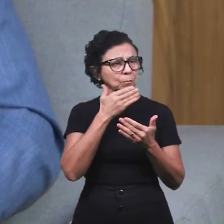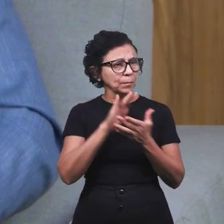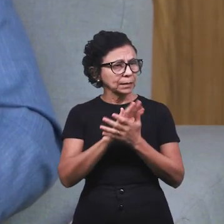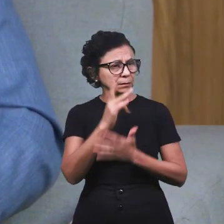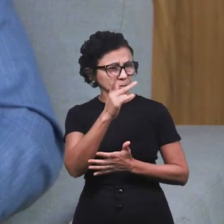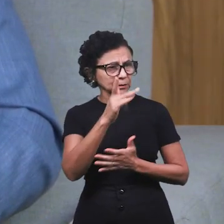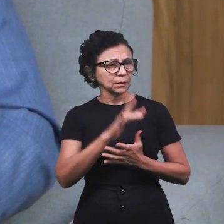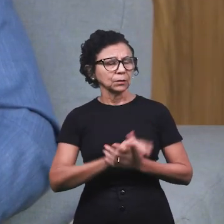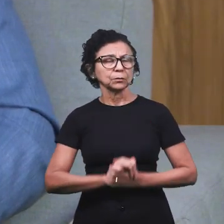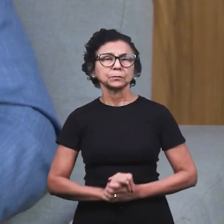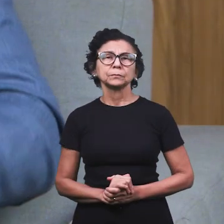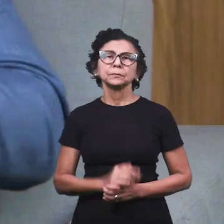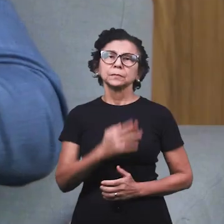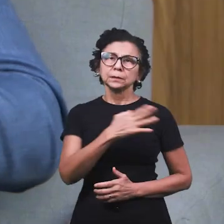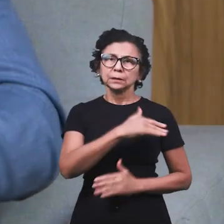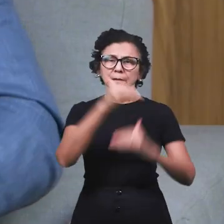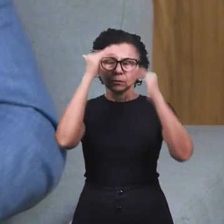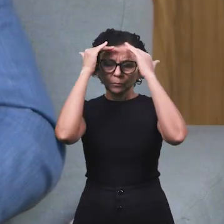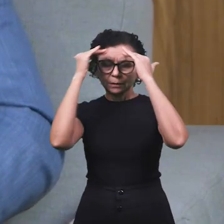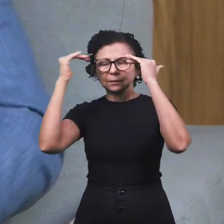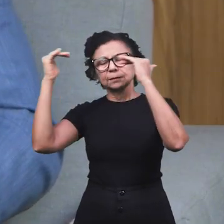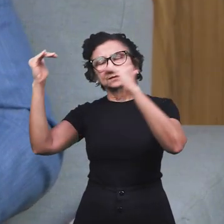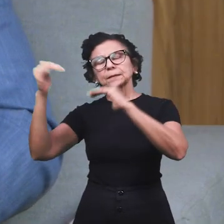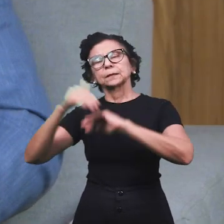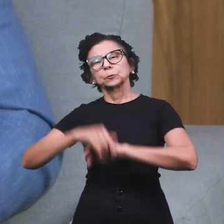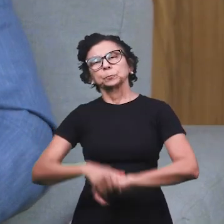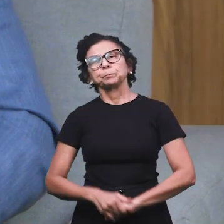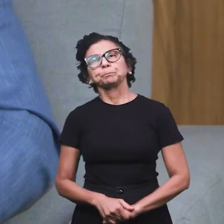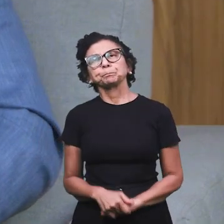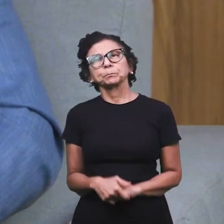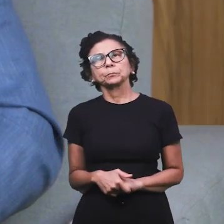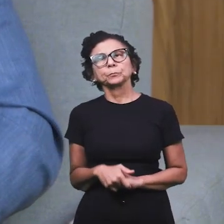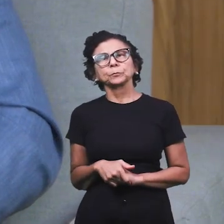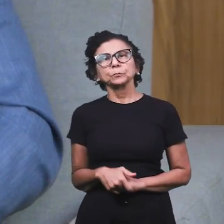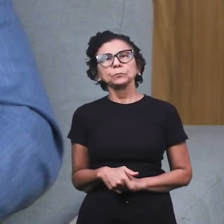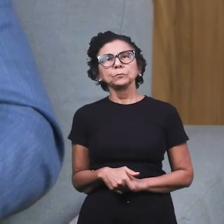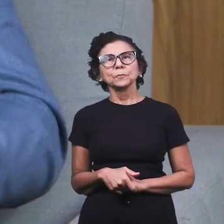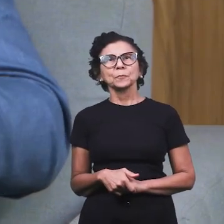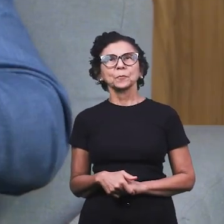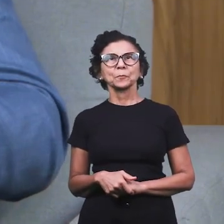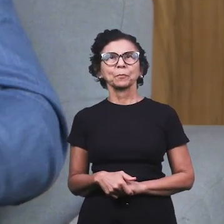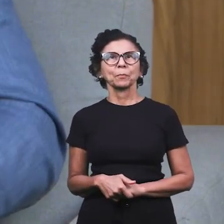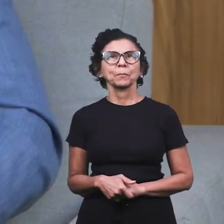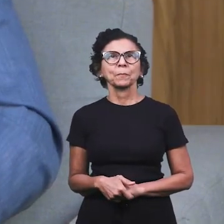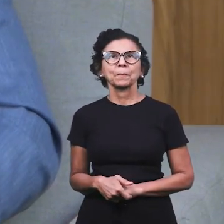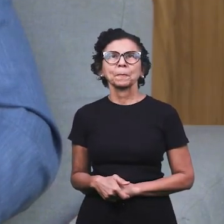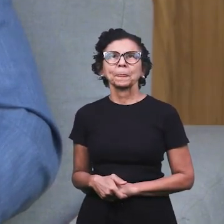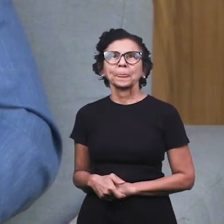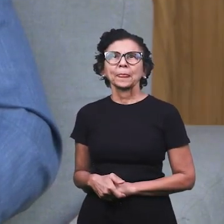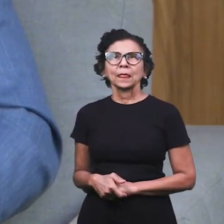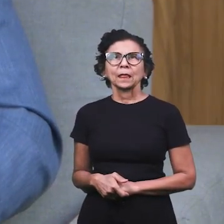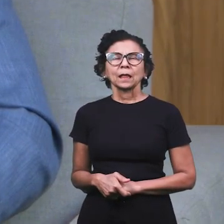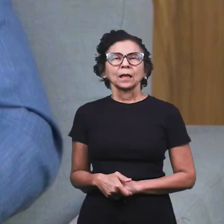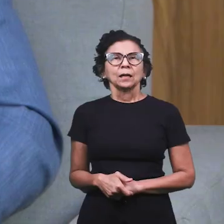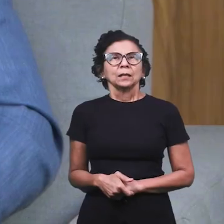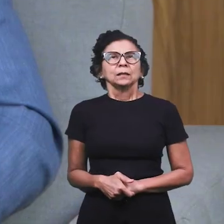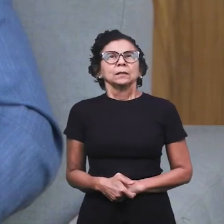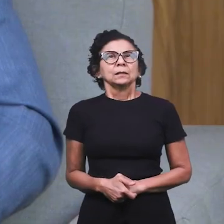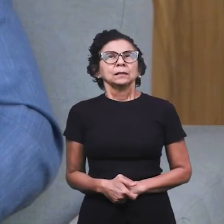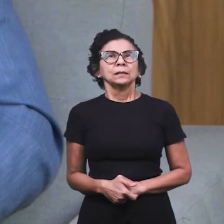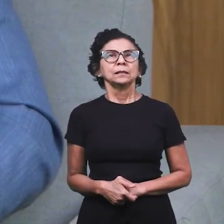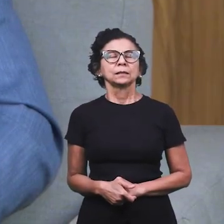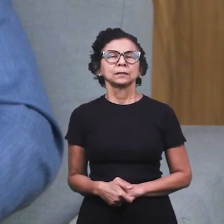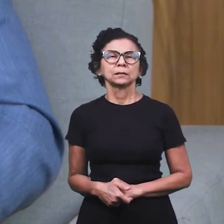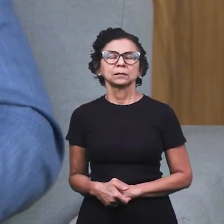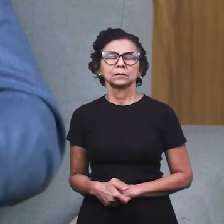assim. Nós temos um recado aqui para falar um pouco a respeito de oração. Nosso querido ali, pastor Rogério Grifo, ali